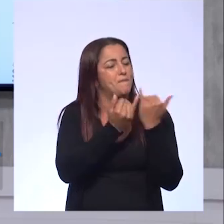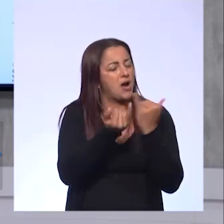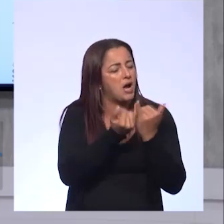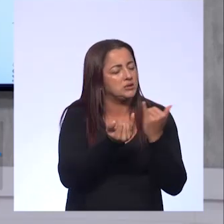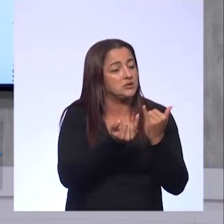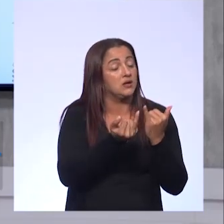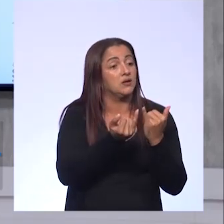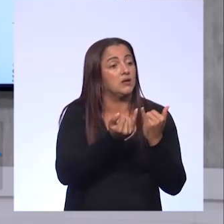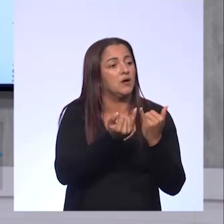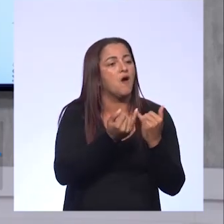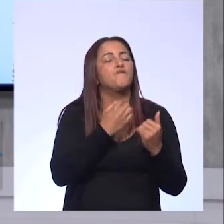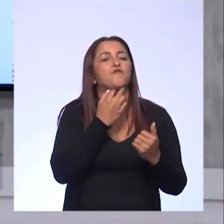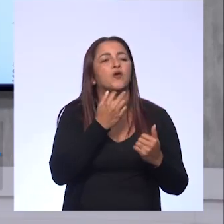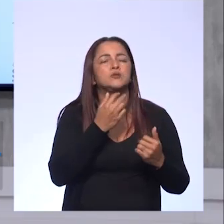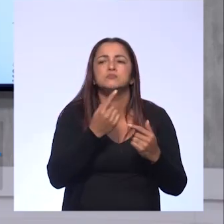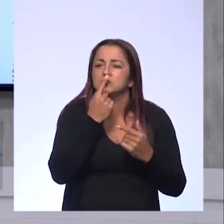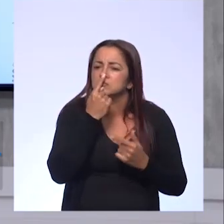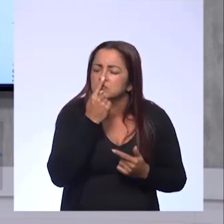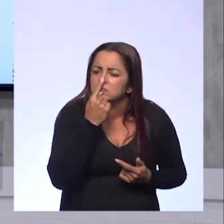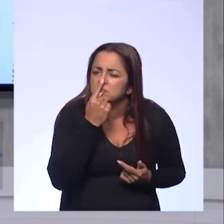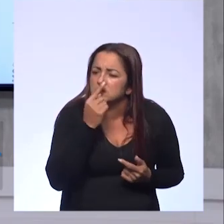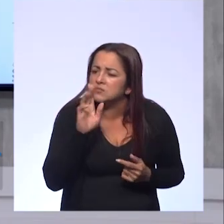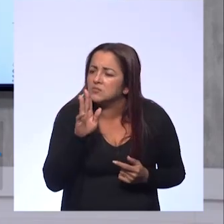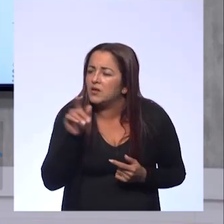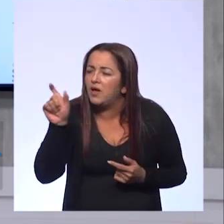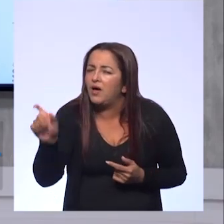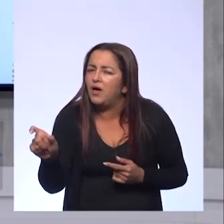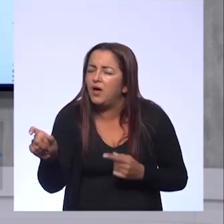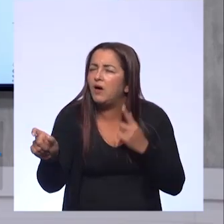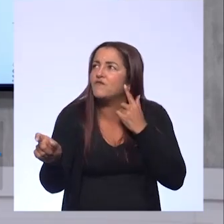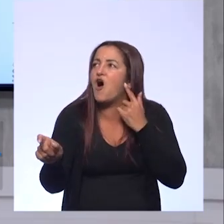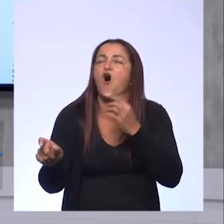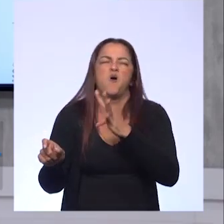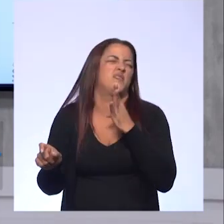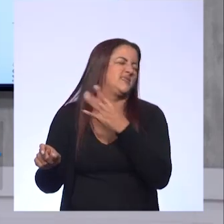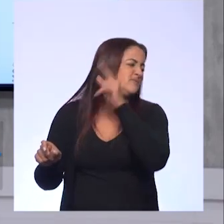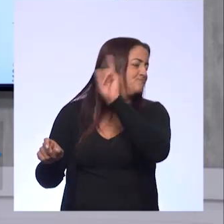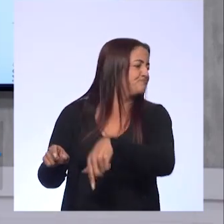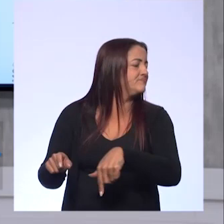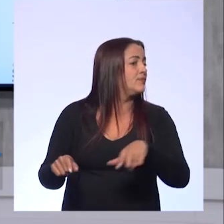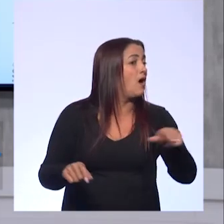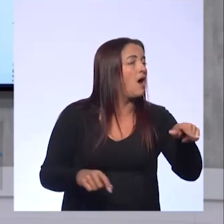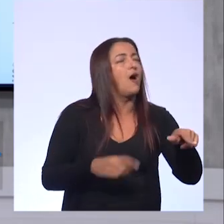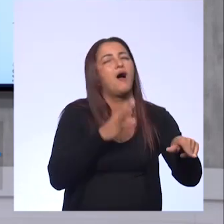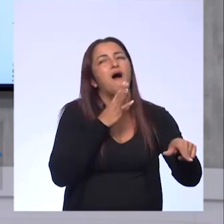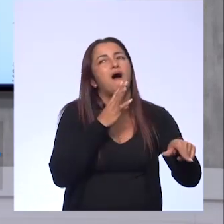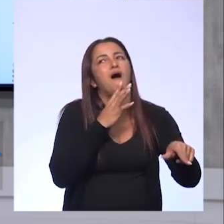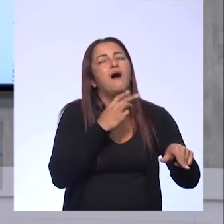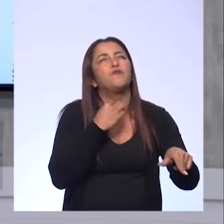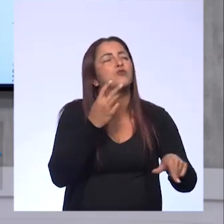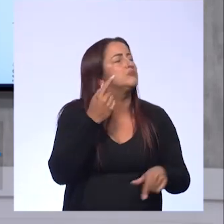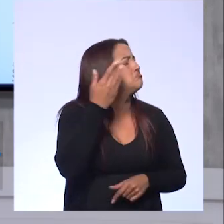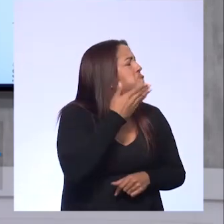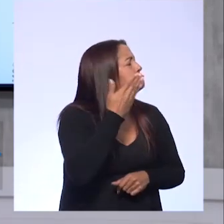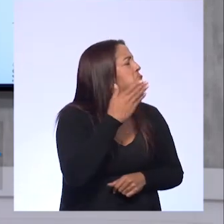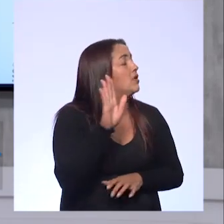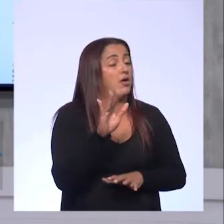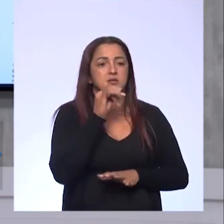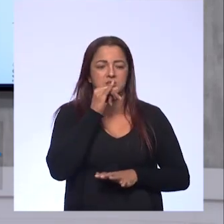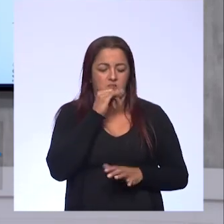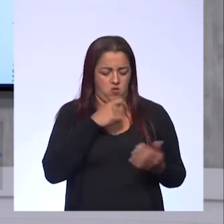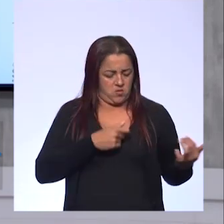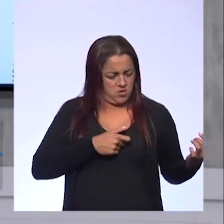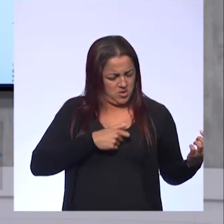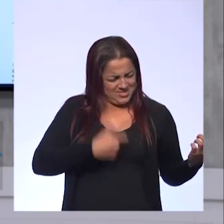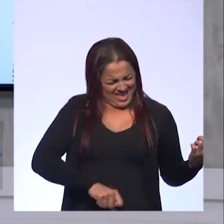pessoa íntima da família vai saber como me fala quando o outro fala a gente consegue reconhecer a voz beleza pega uma